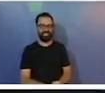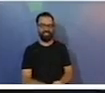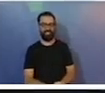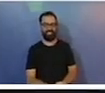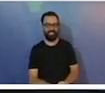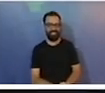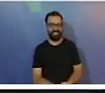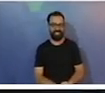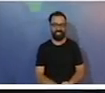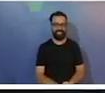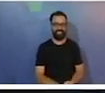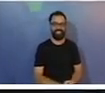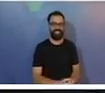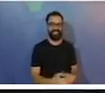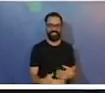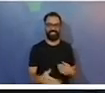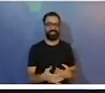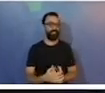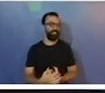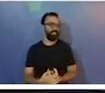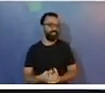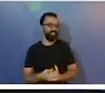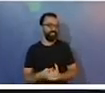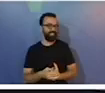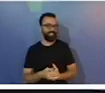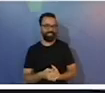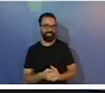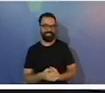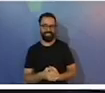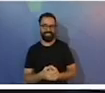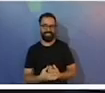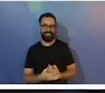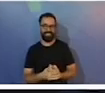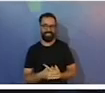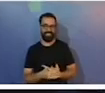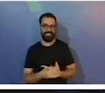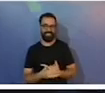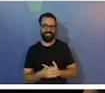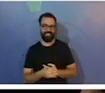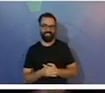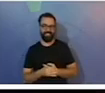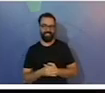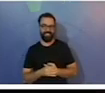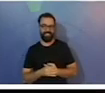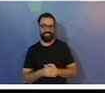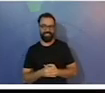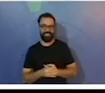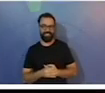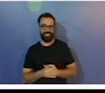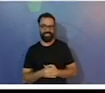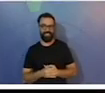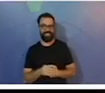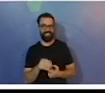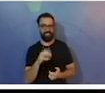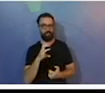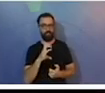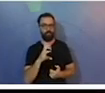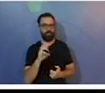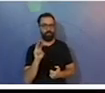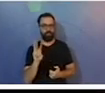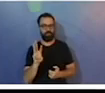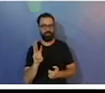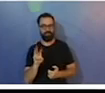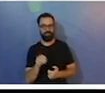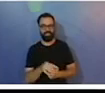lambuja, continua, né? Ai, que delícia. Olha, eu vou continuar no C e vamos no